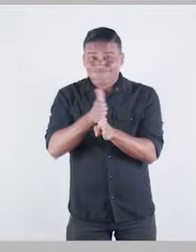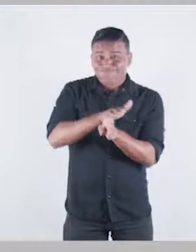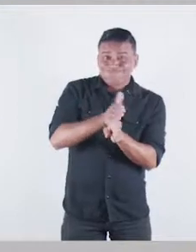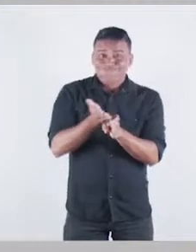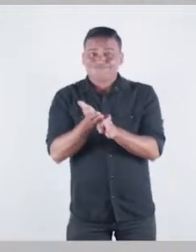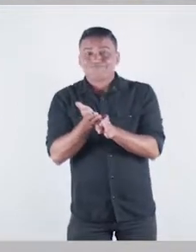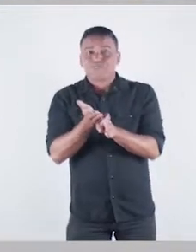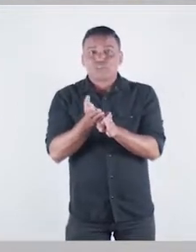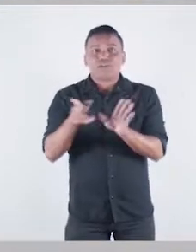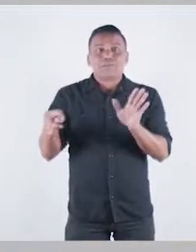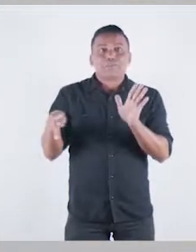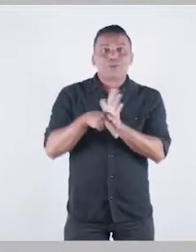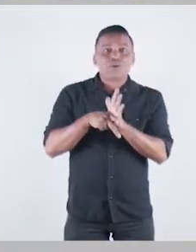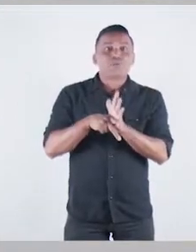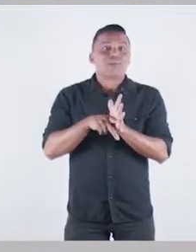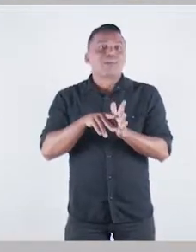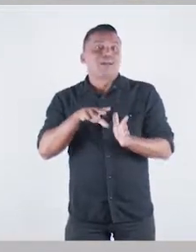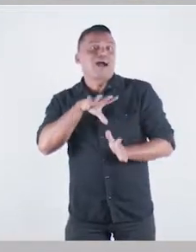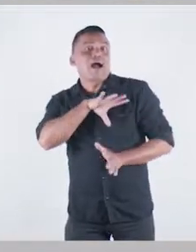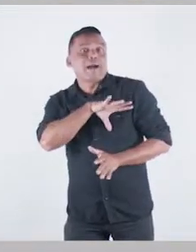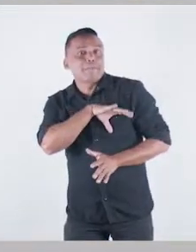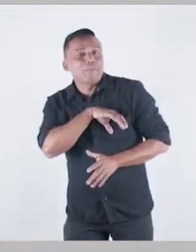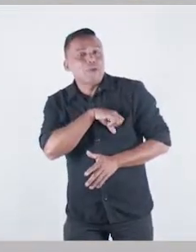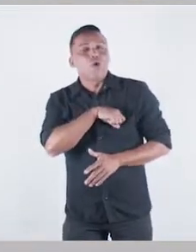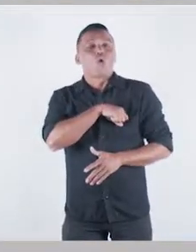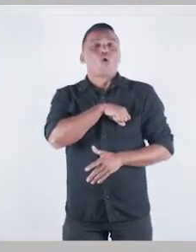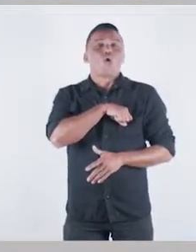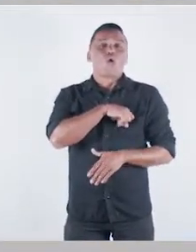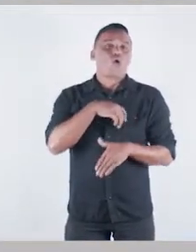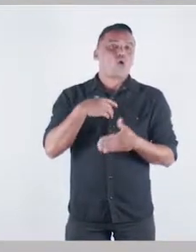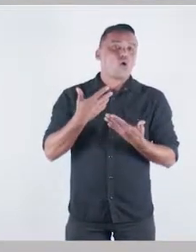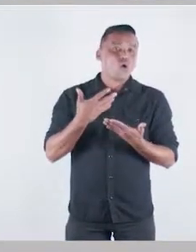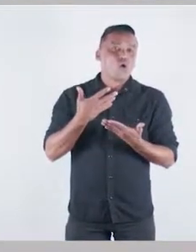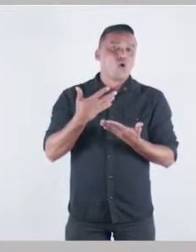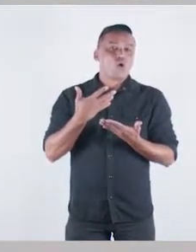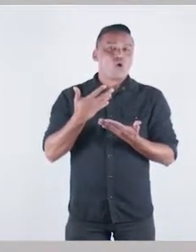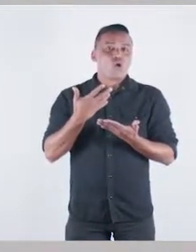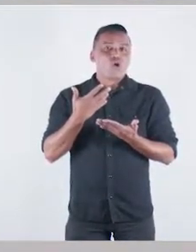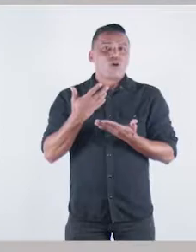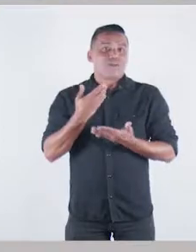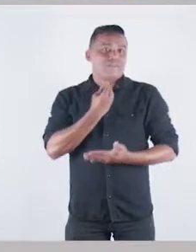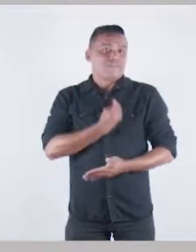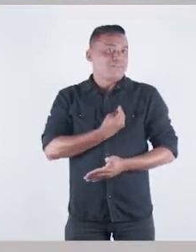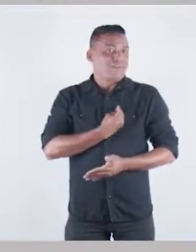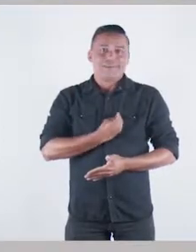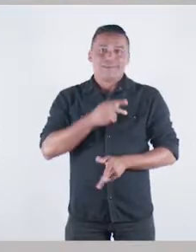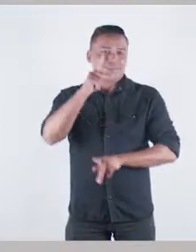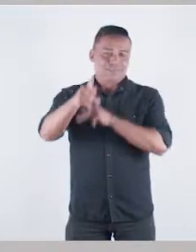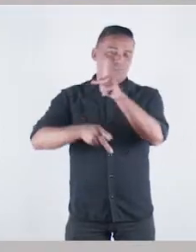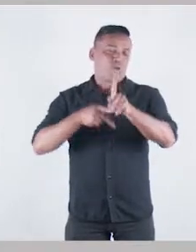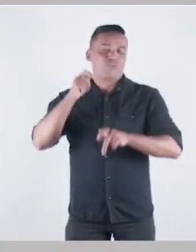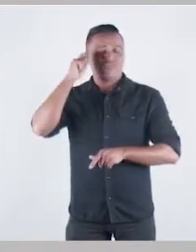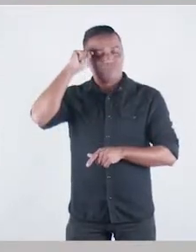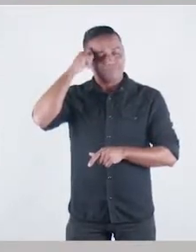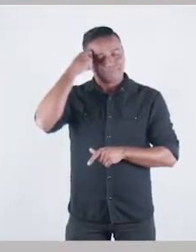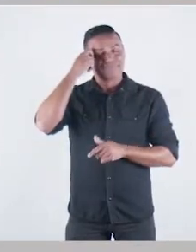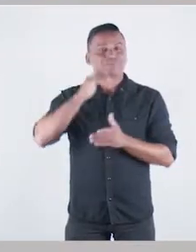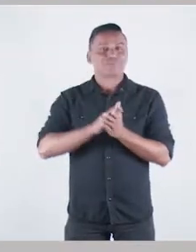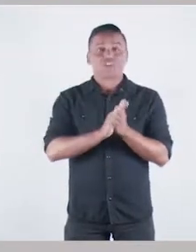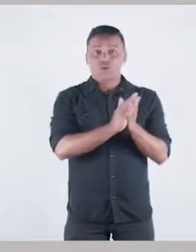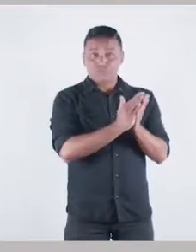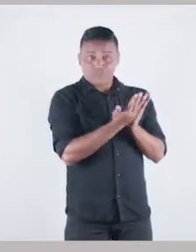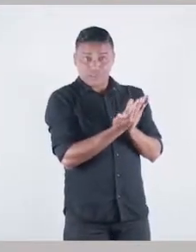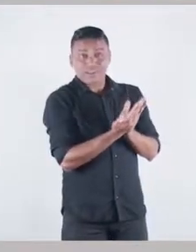do amor do negro pelo negro, do cotidiano negro, né? E esse livro eu dei